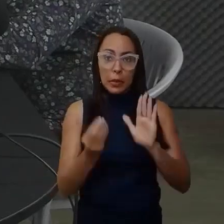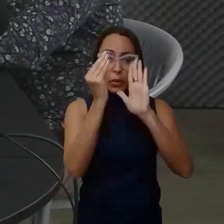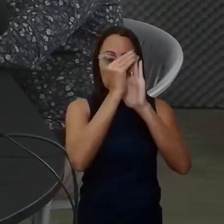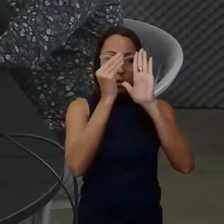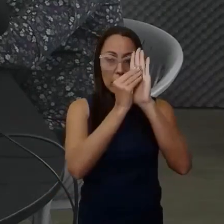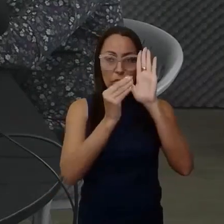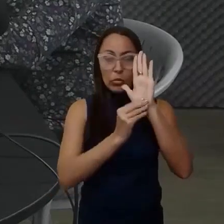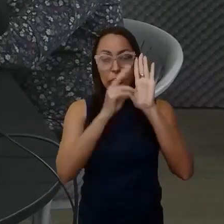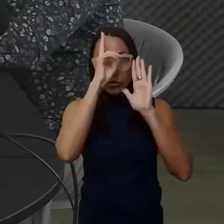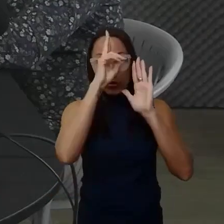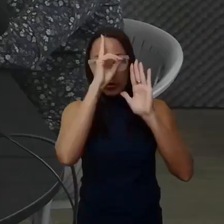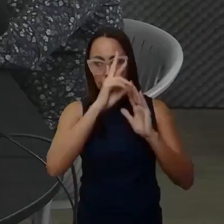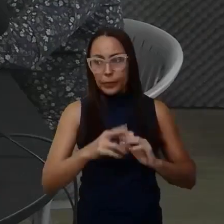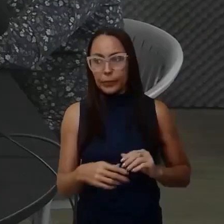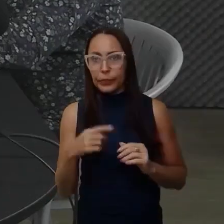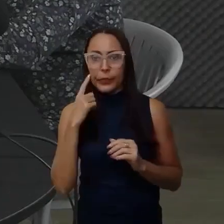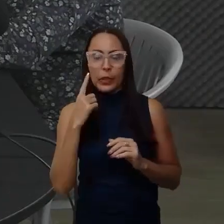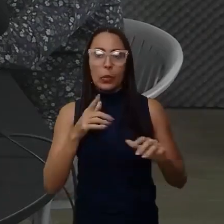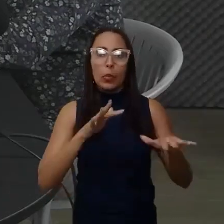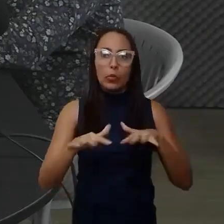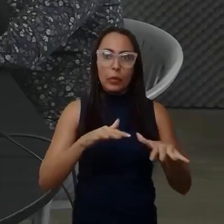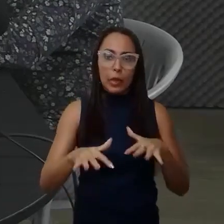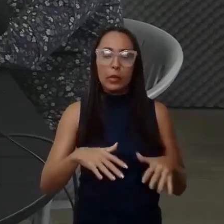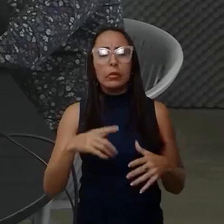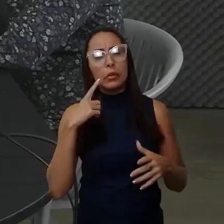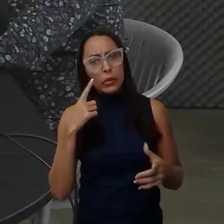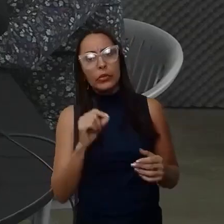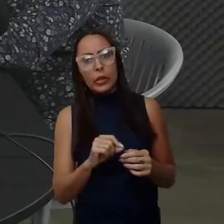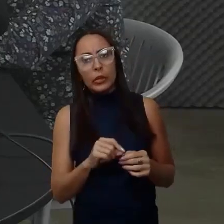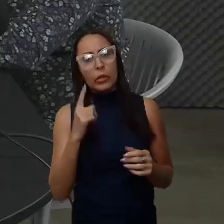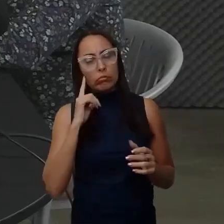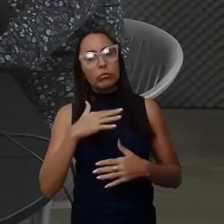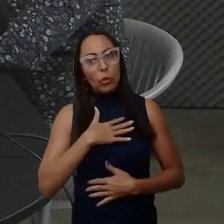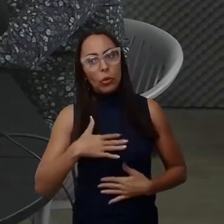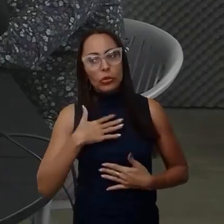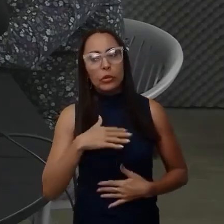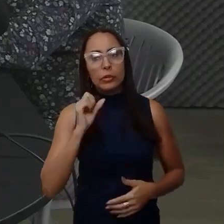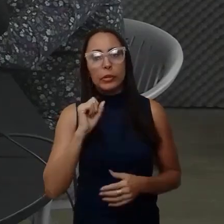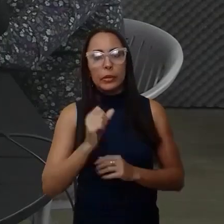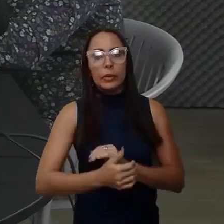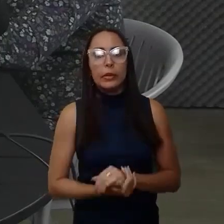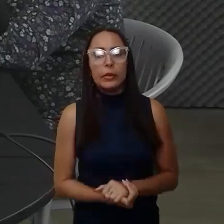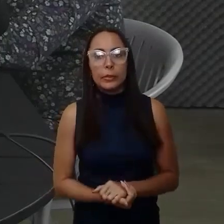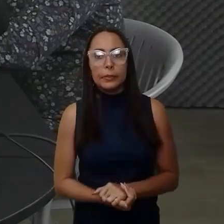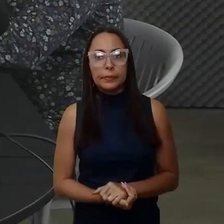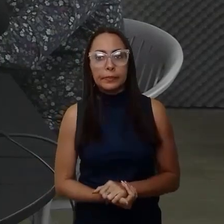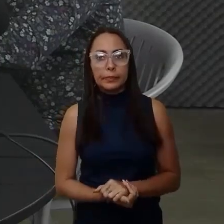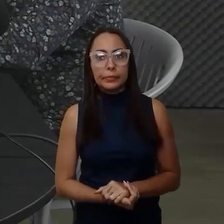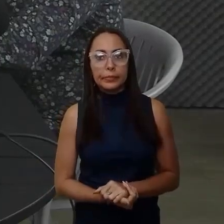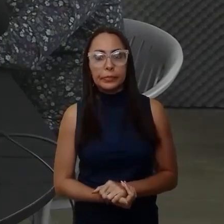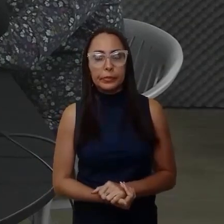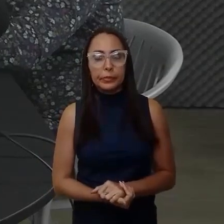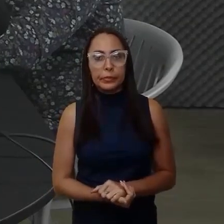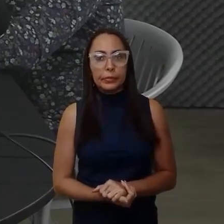históricas. E aí é esse o movimento que eu tenho feito. E estou gostando, assim, dessa diversão, tá sendo legal,